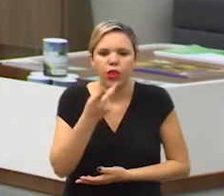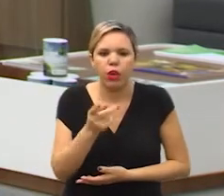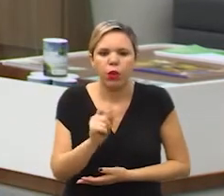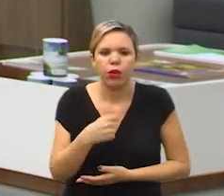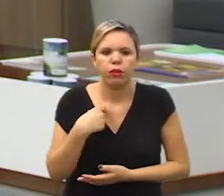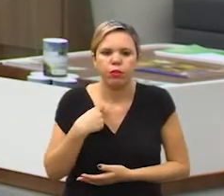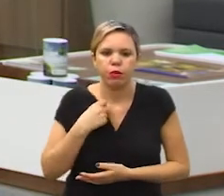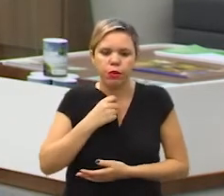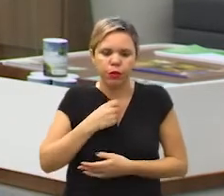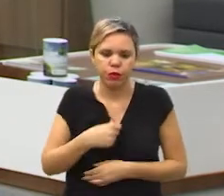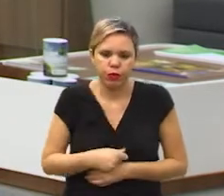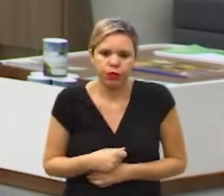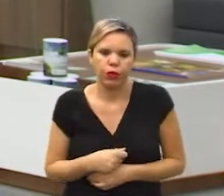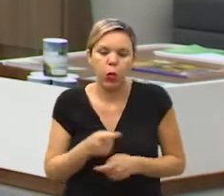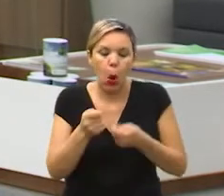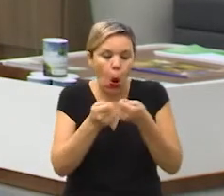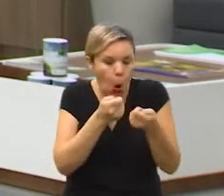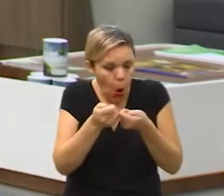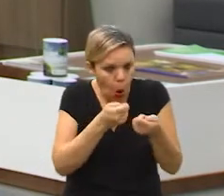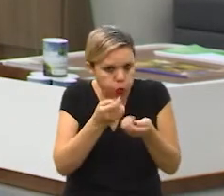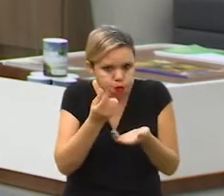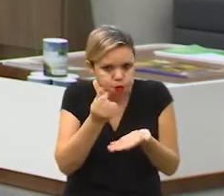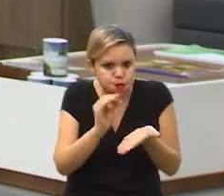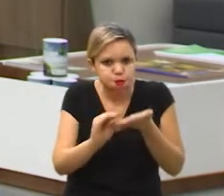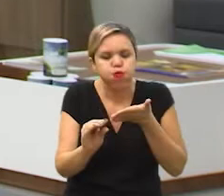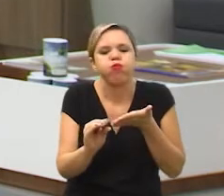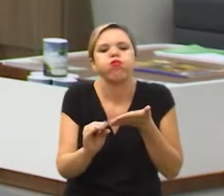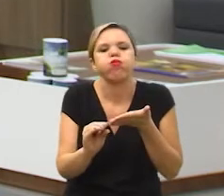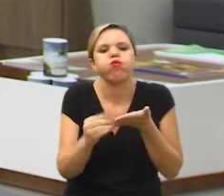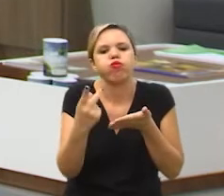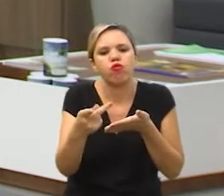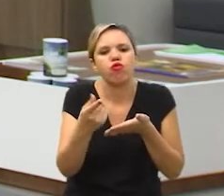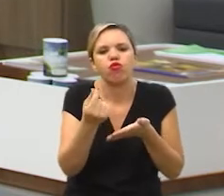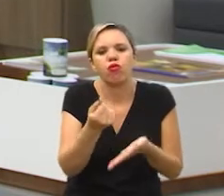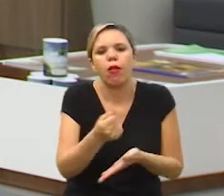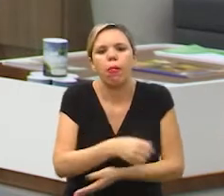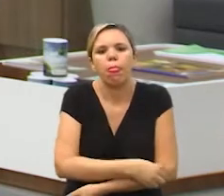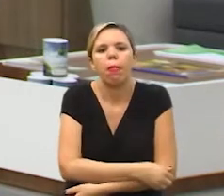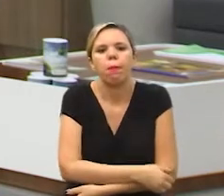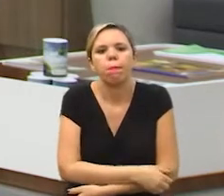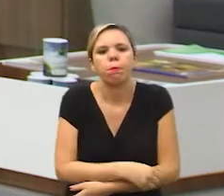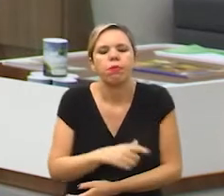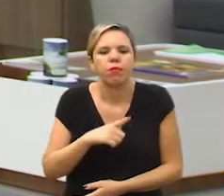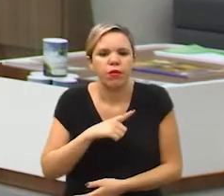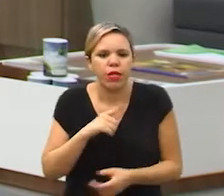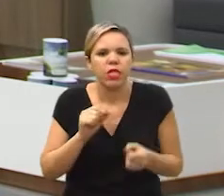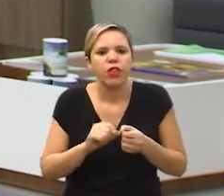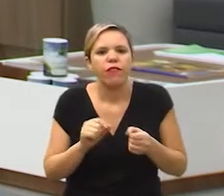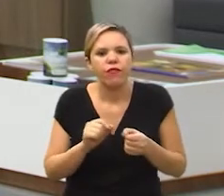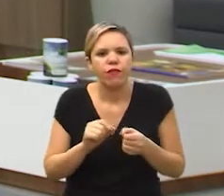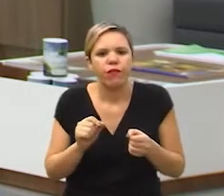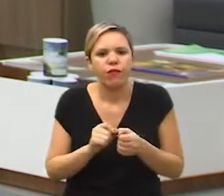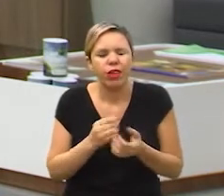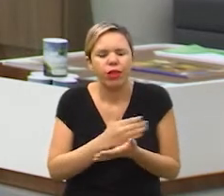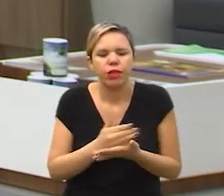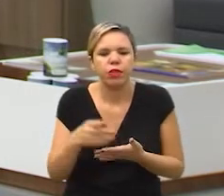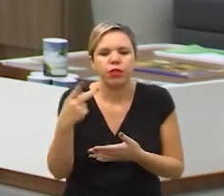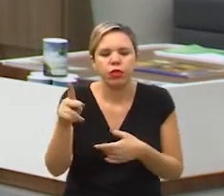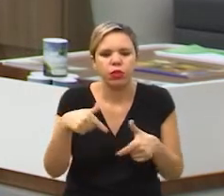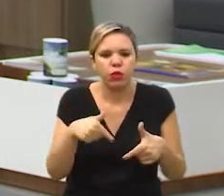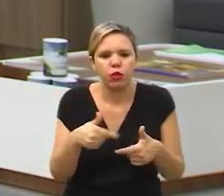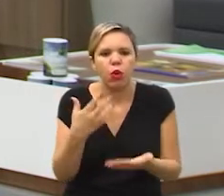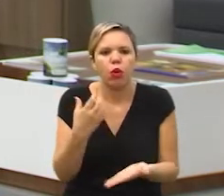que um controle financeiro, um controle do seu orçamento, ele deve ser feito no início do